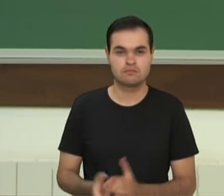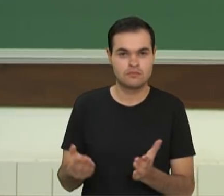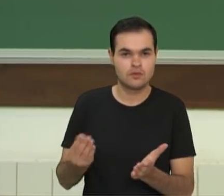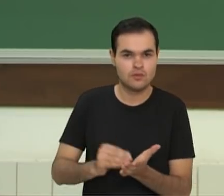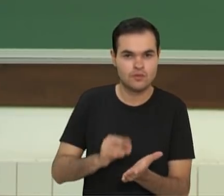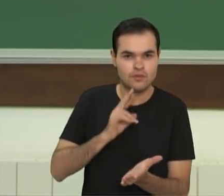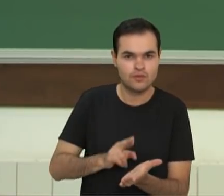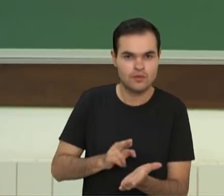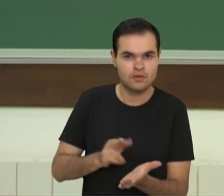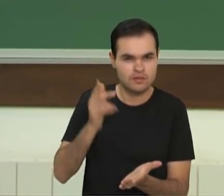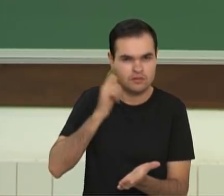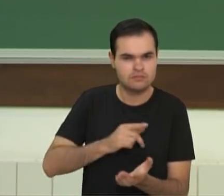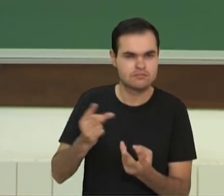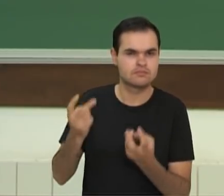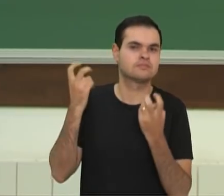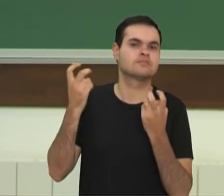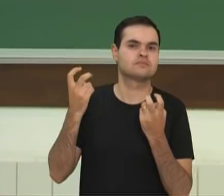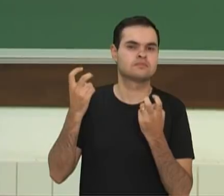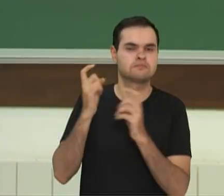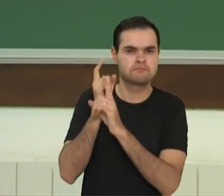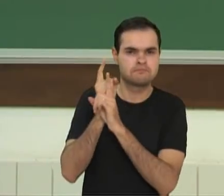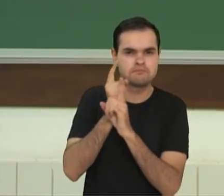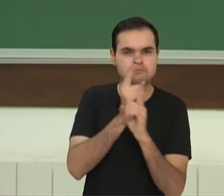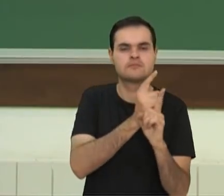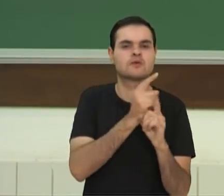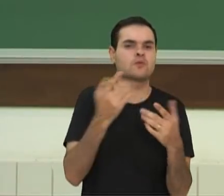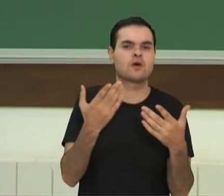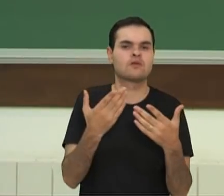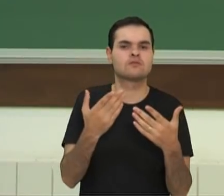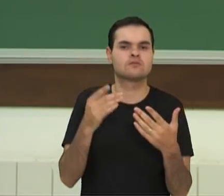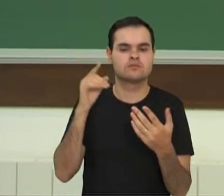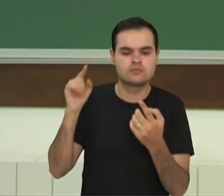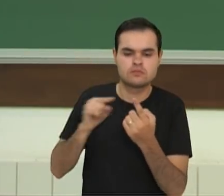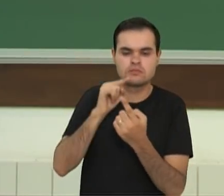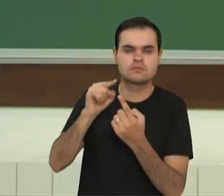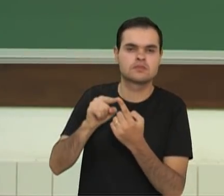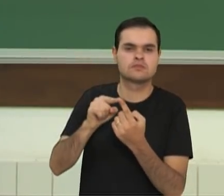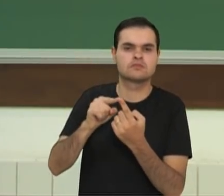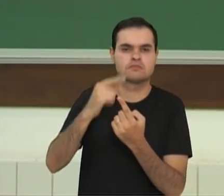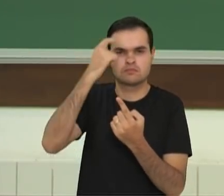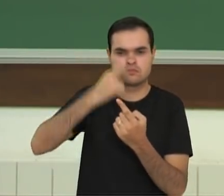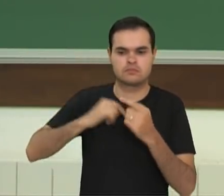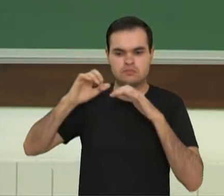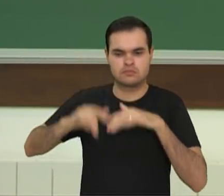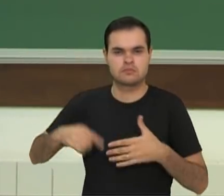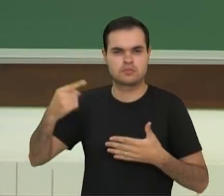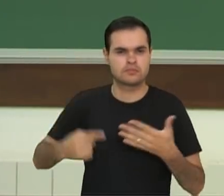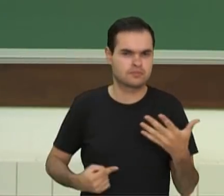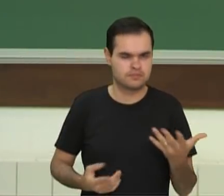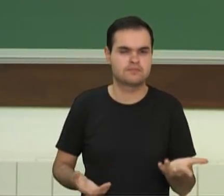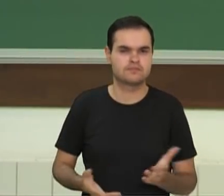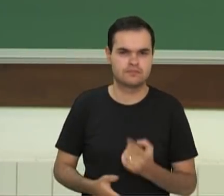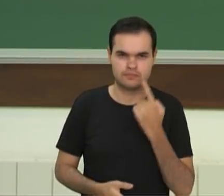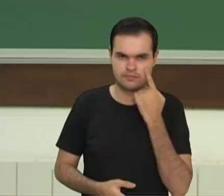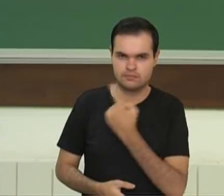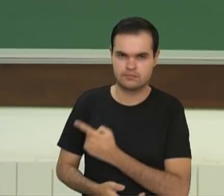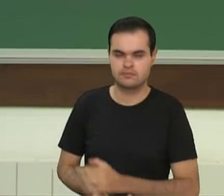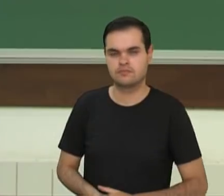Anotou sua resposta? Conseguiu perceber, identificar qual foi a intenção dele em enumerar essas ações? Então,